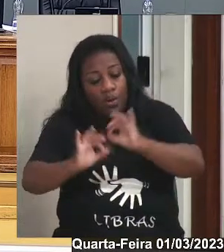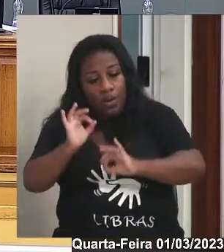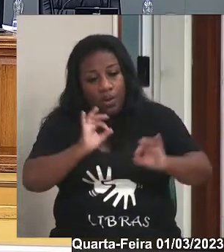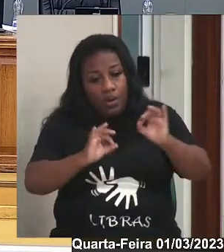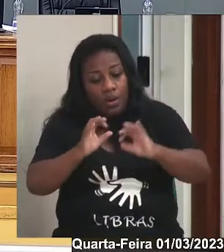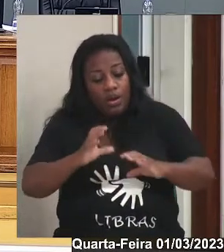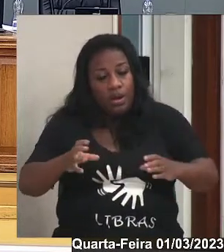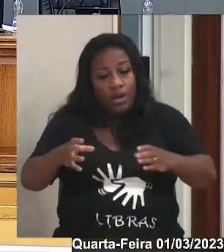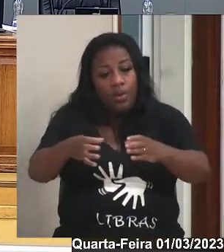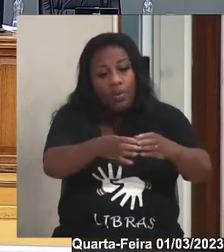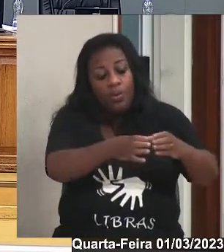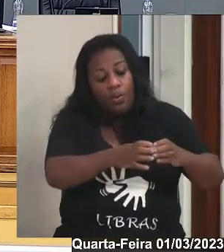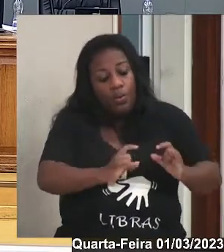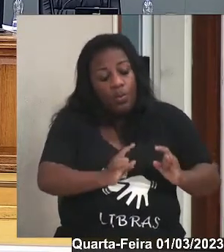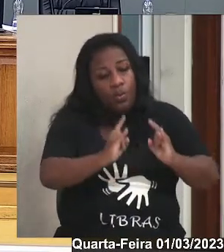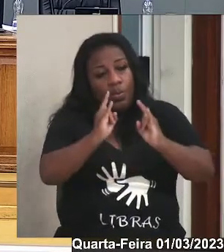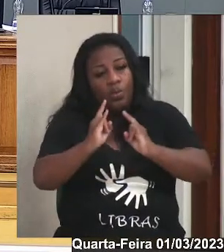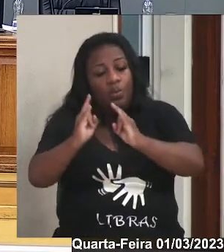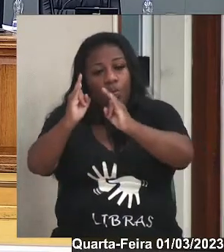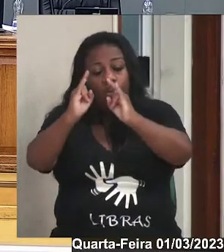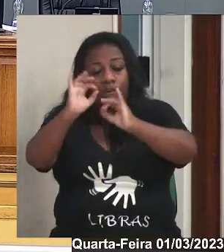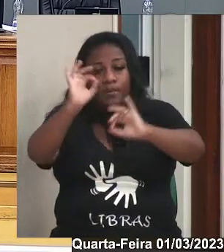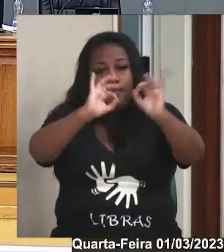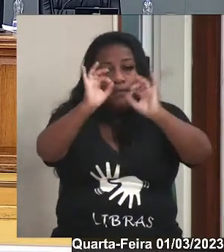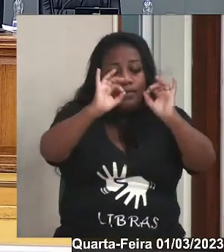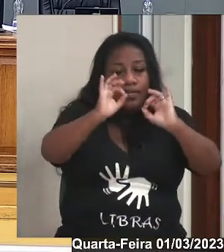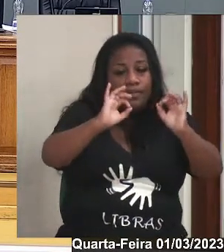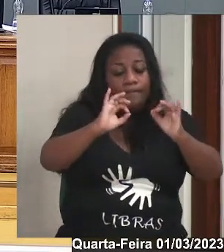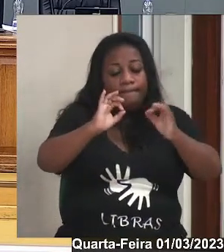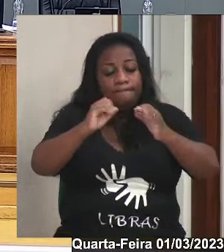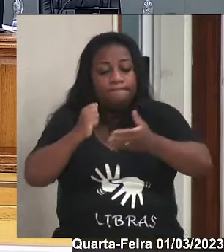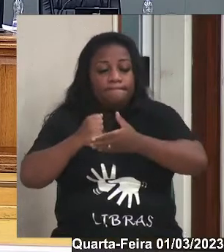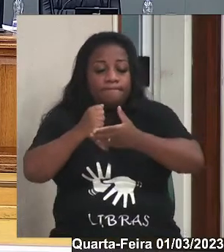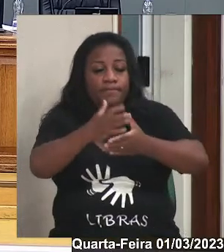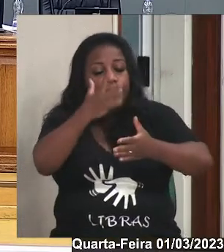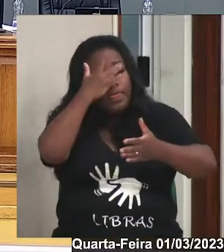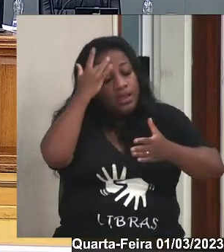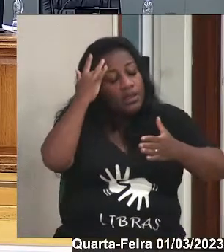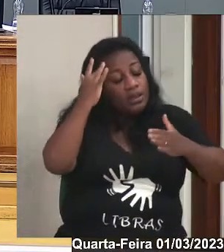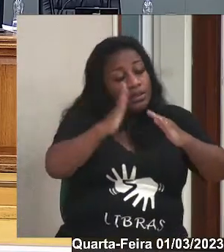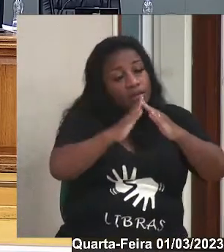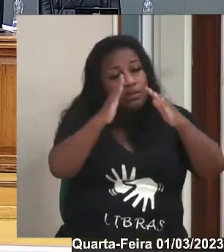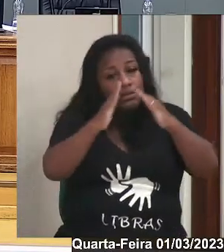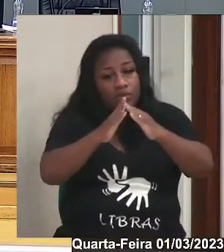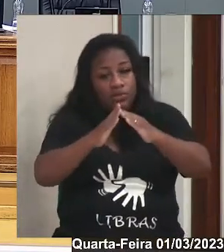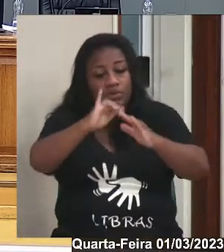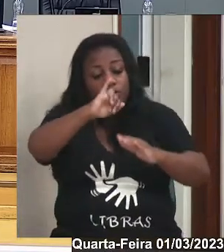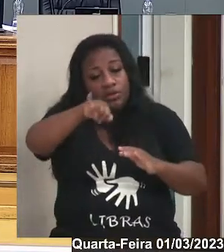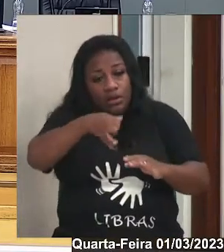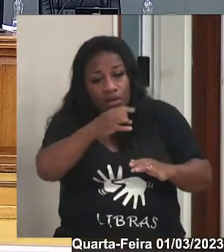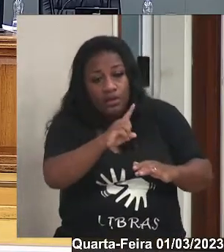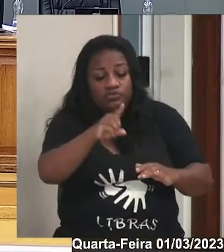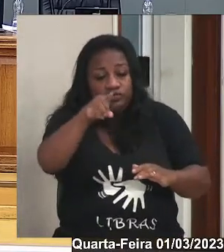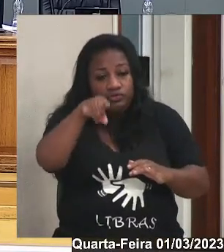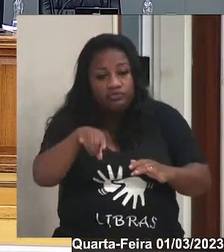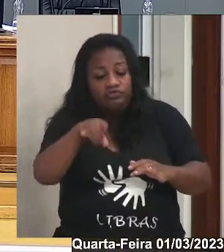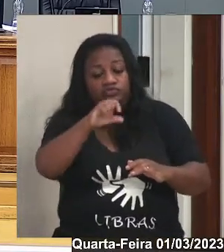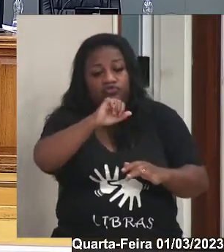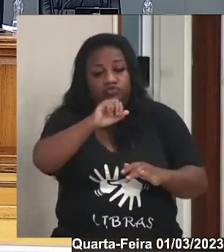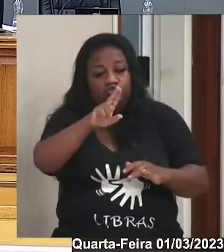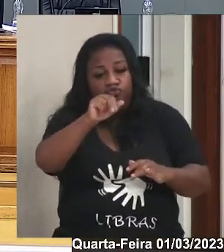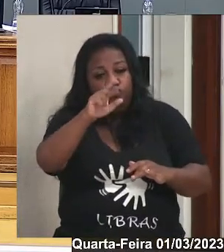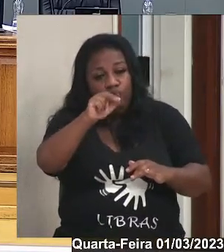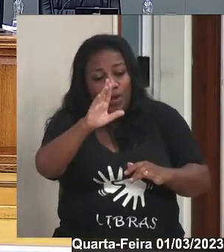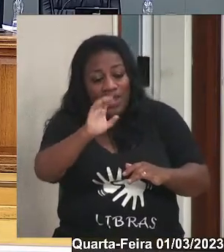no conjunto habitacional Parque São Marcos, endereço Estrada São Sebastião, número 272, Jardim Jurema, Imbu das Artes, São